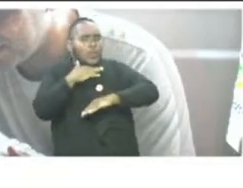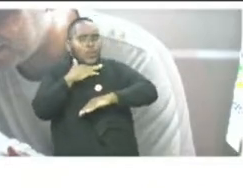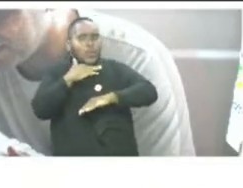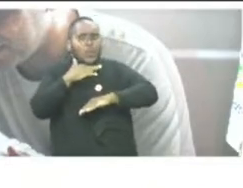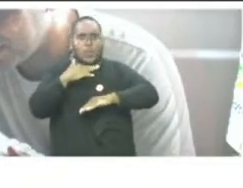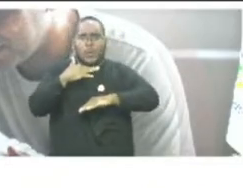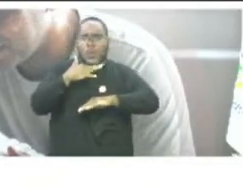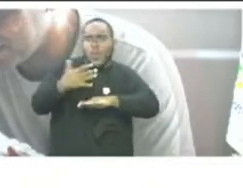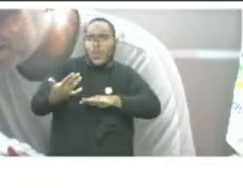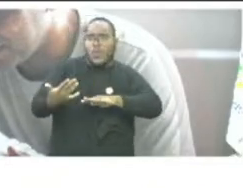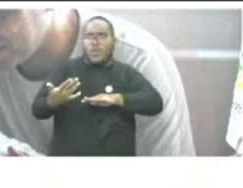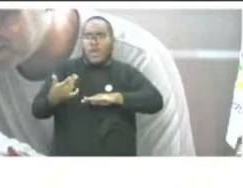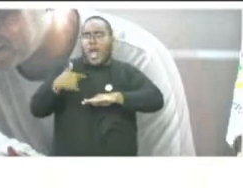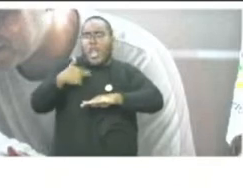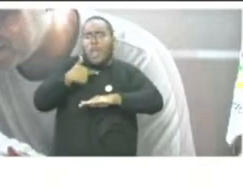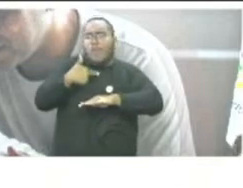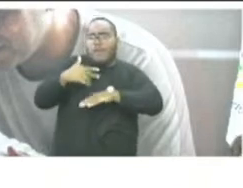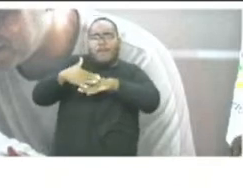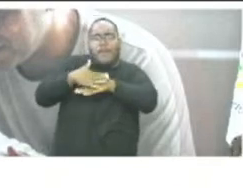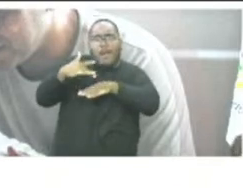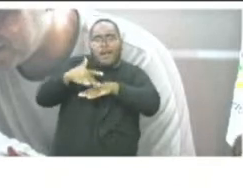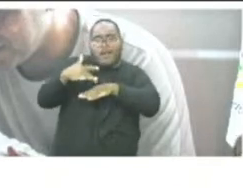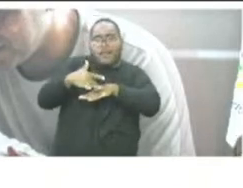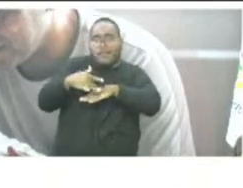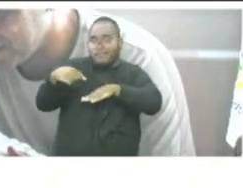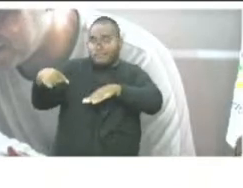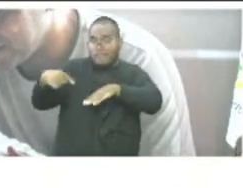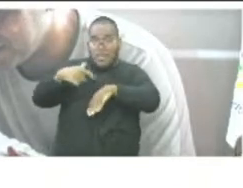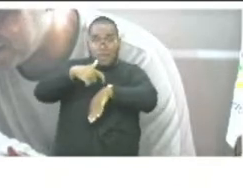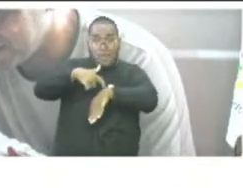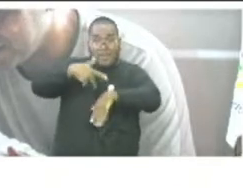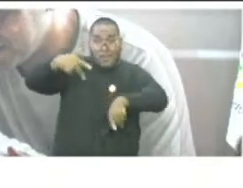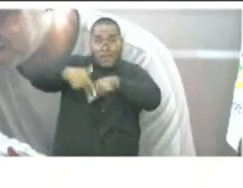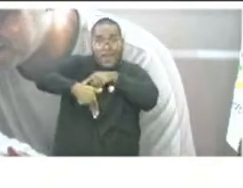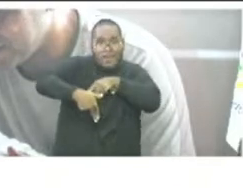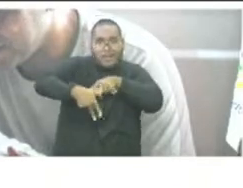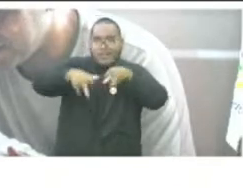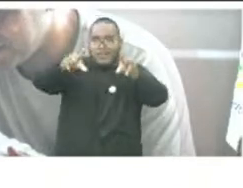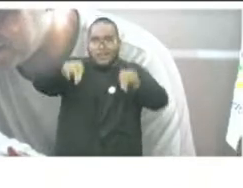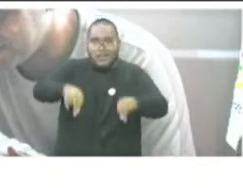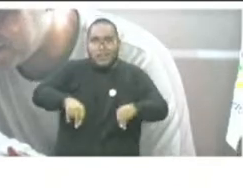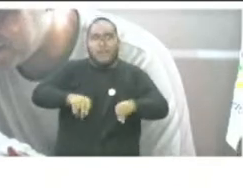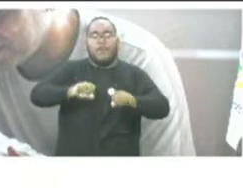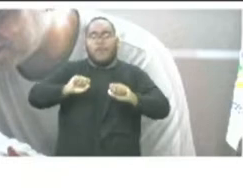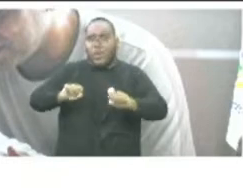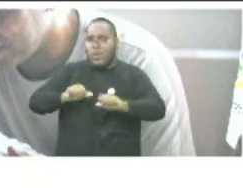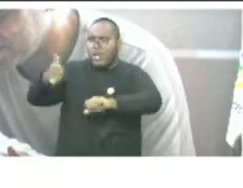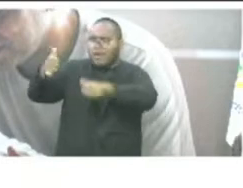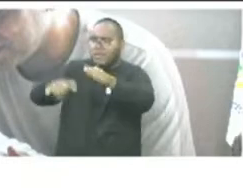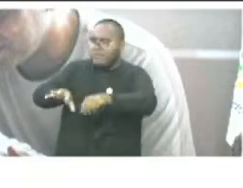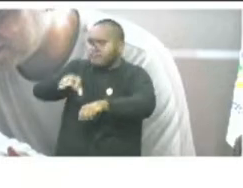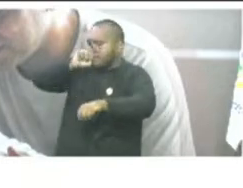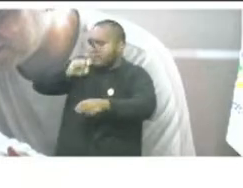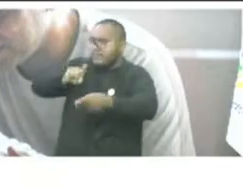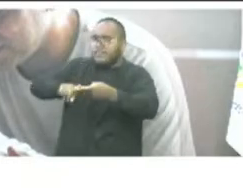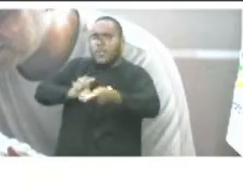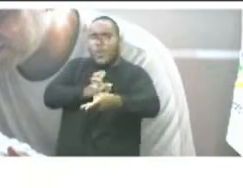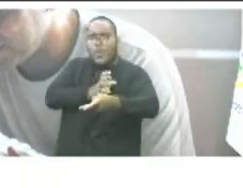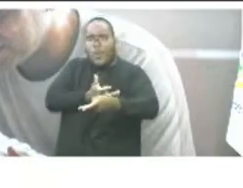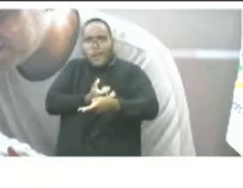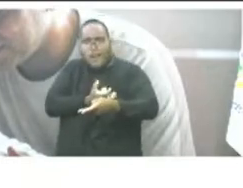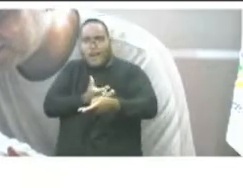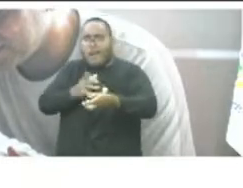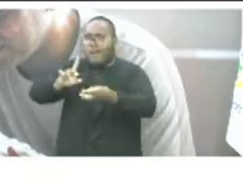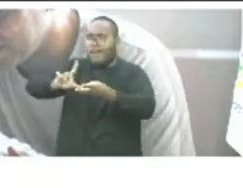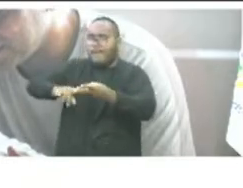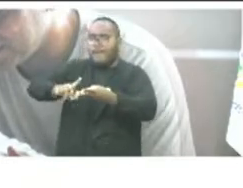pele. Ele não deve ser interrompido. A gente pode fazer avaliações respiratórias do bebê, avaliações cardíacas, a gente pode